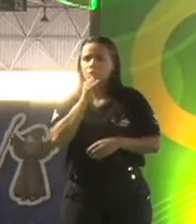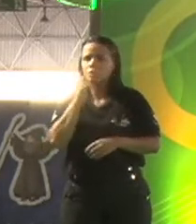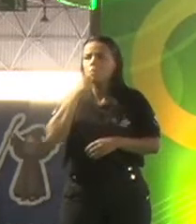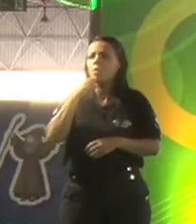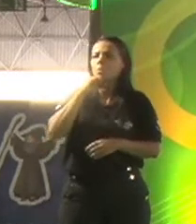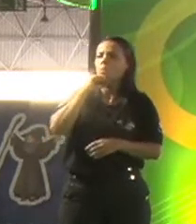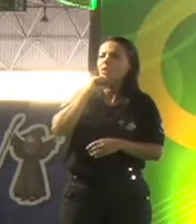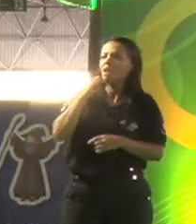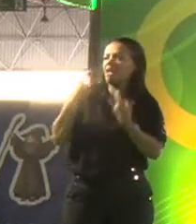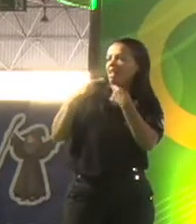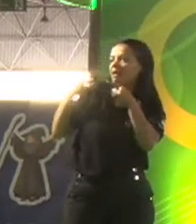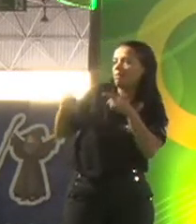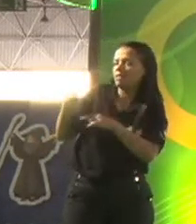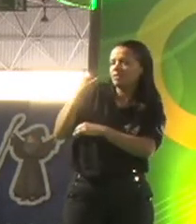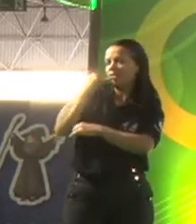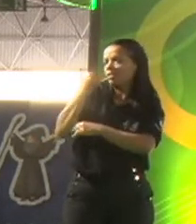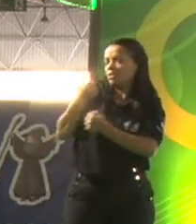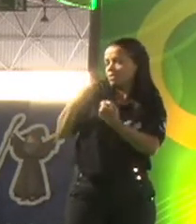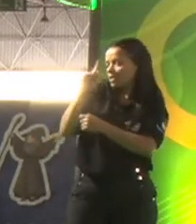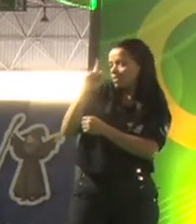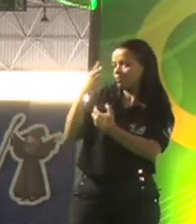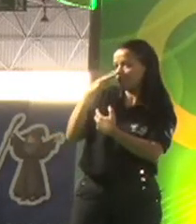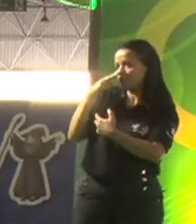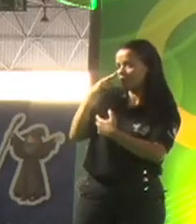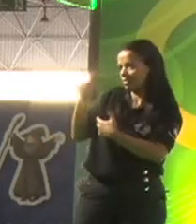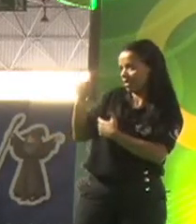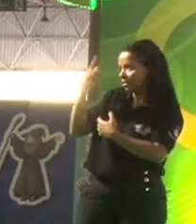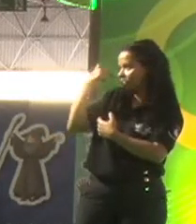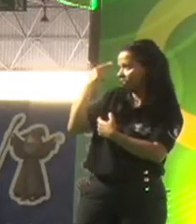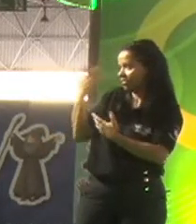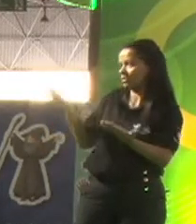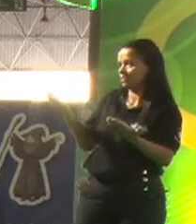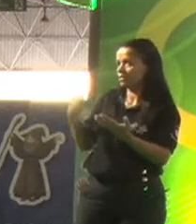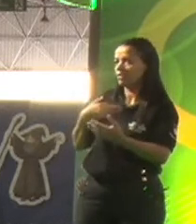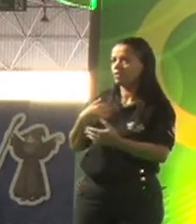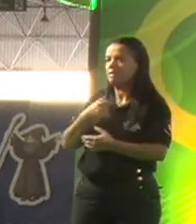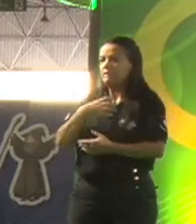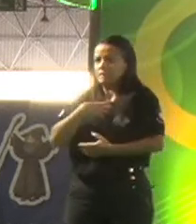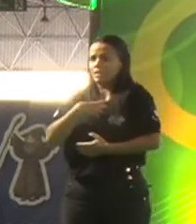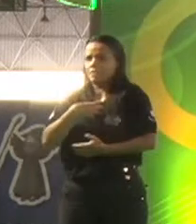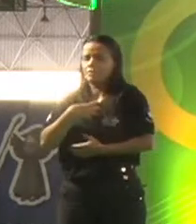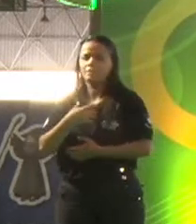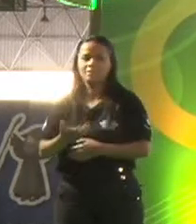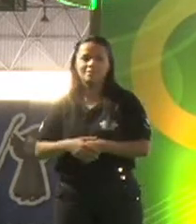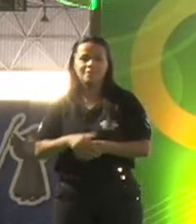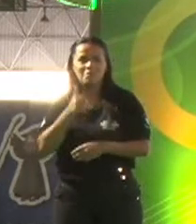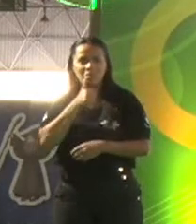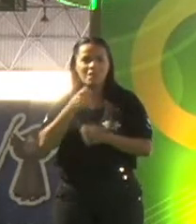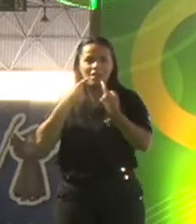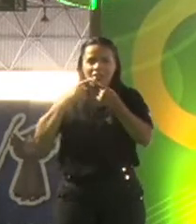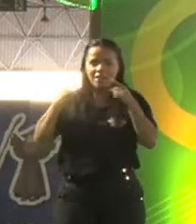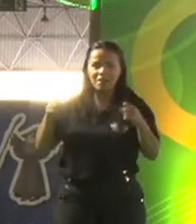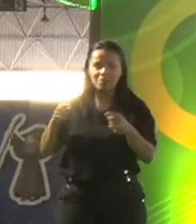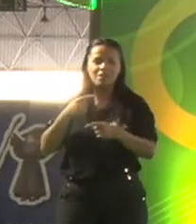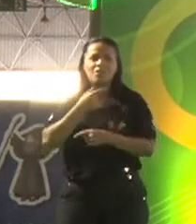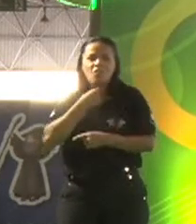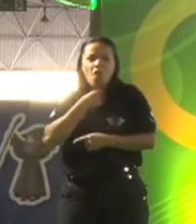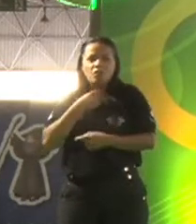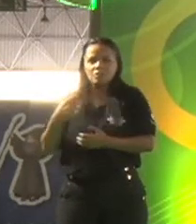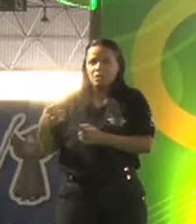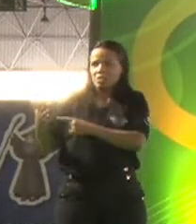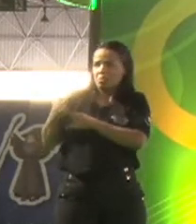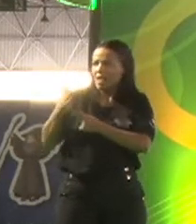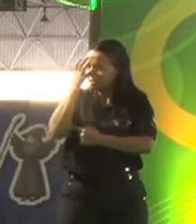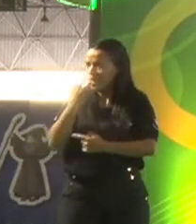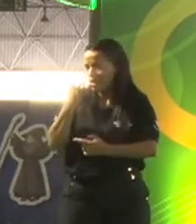tá reclamando com você no telefone você não precisa ver o rosto dela o to dela já é o suficiente para saber o quanto que ela tá dá para saber então a